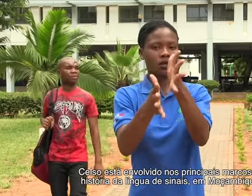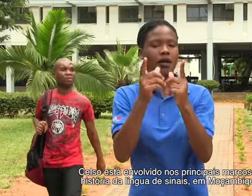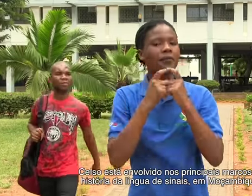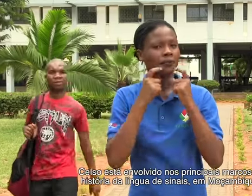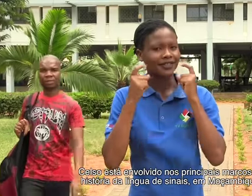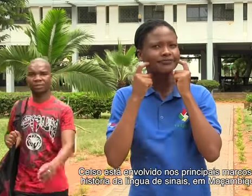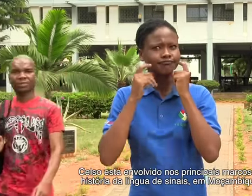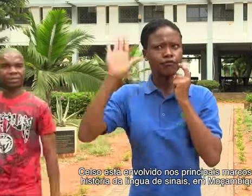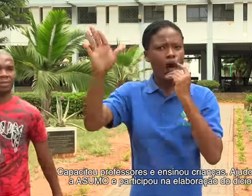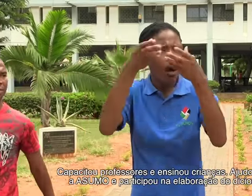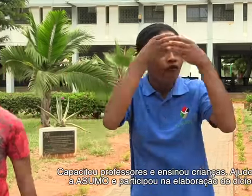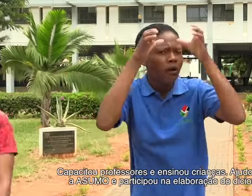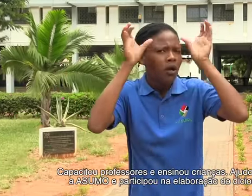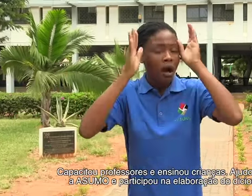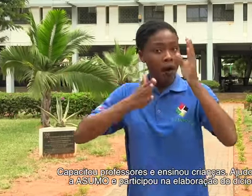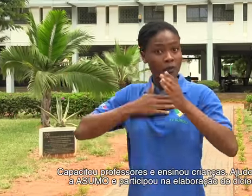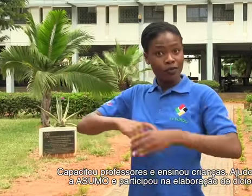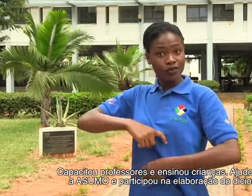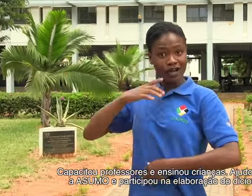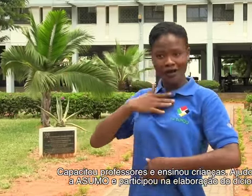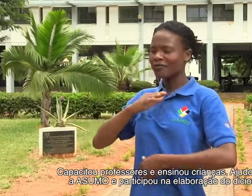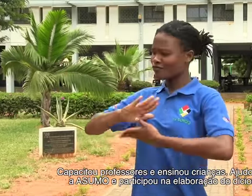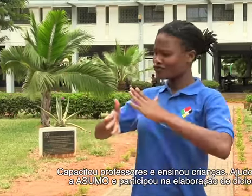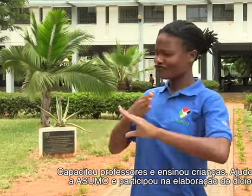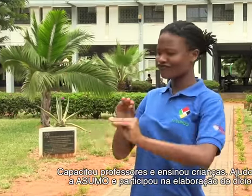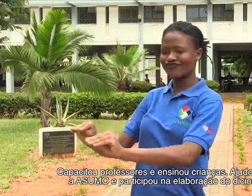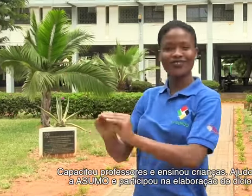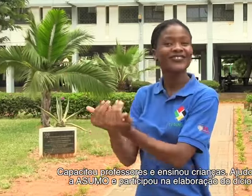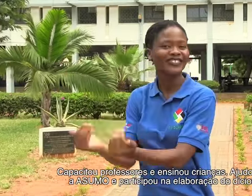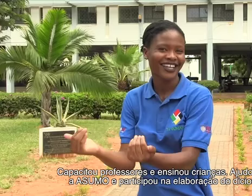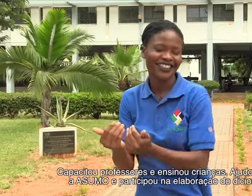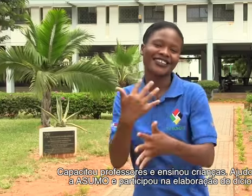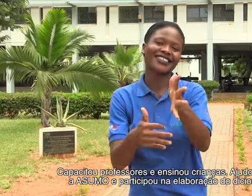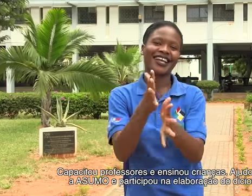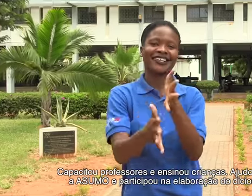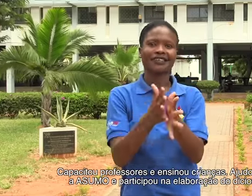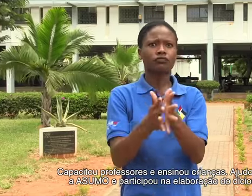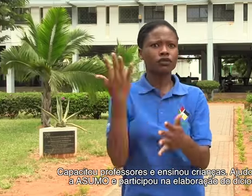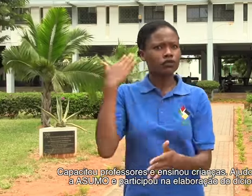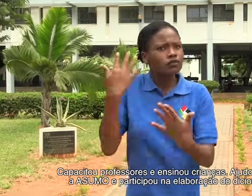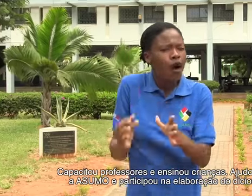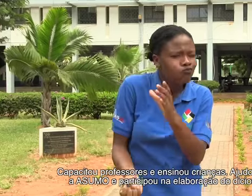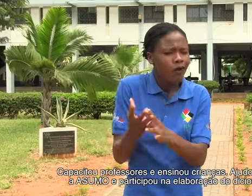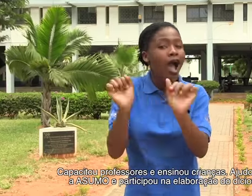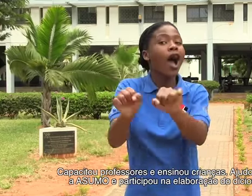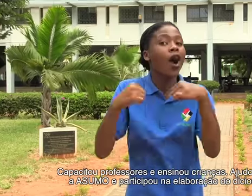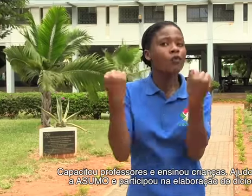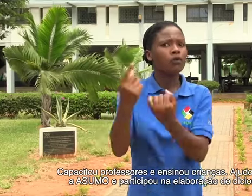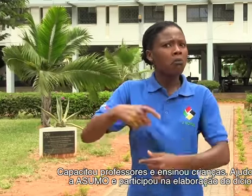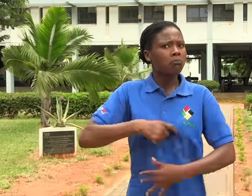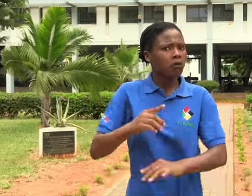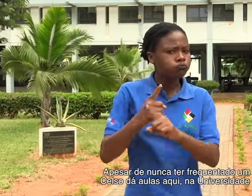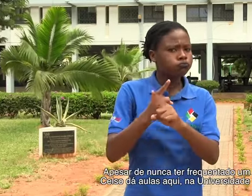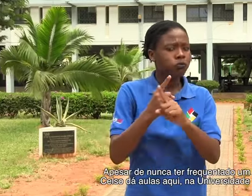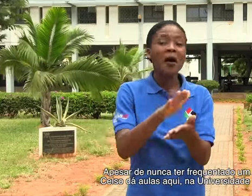de língua de sinais em Moçambique. Capacitou professores e ensinou crianças. Ajudou a criar a ASUMO e participou na elaboração do